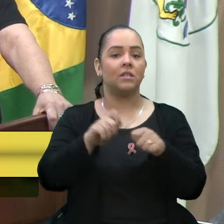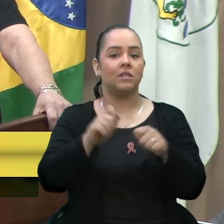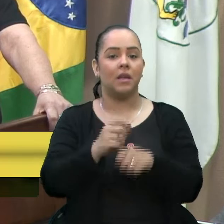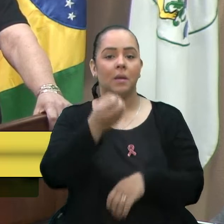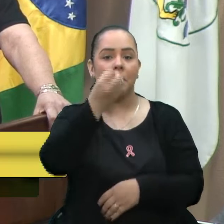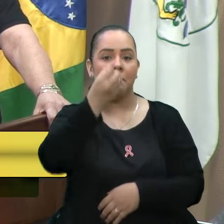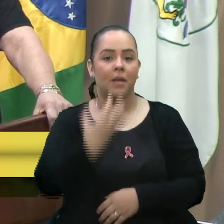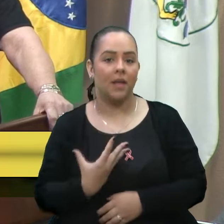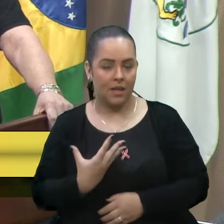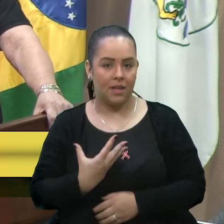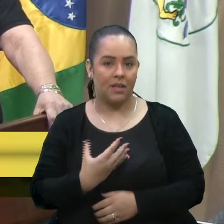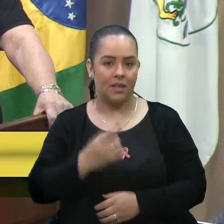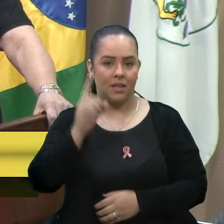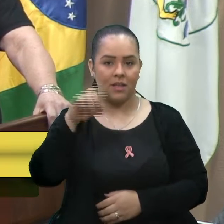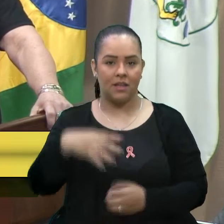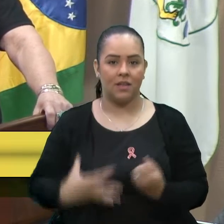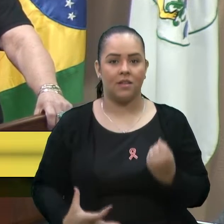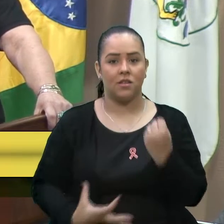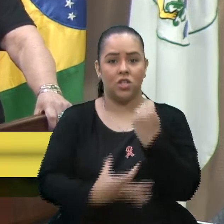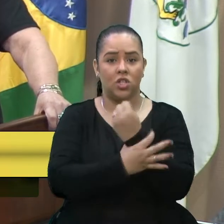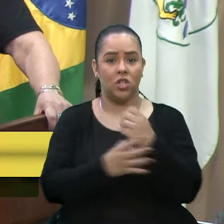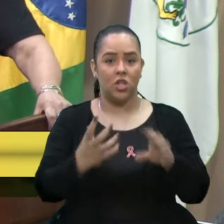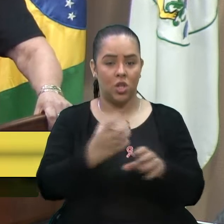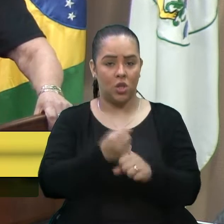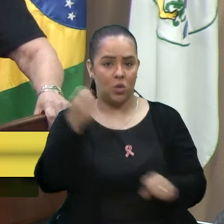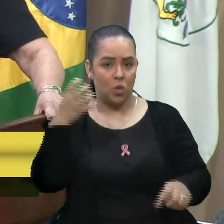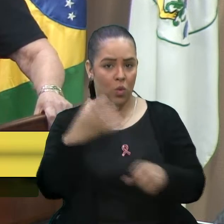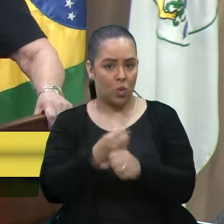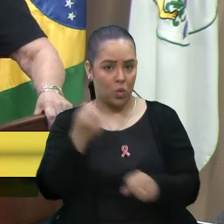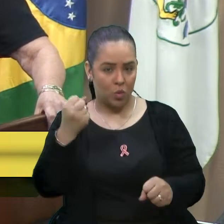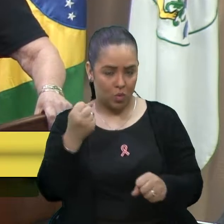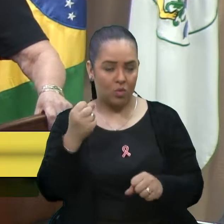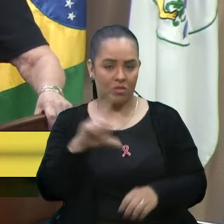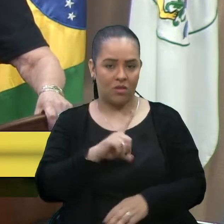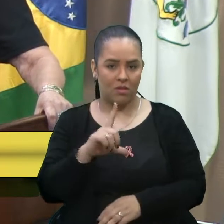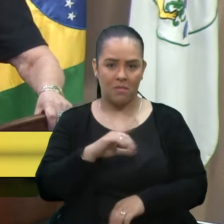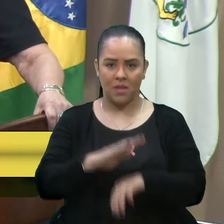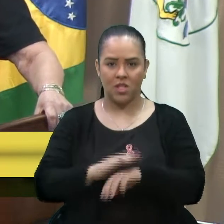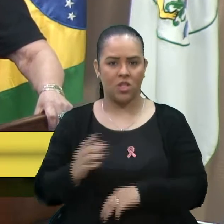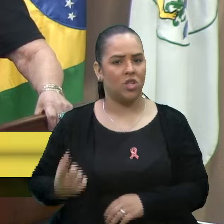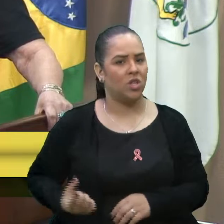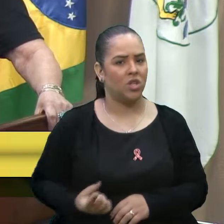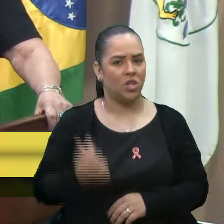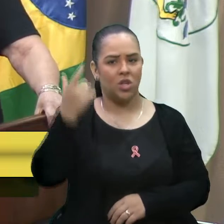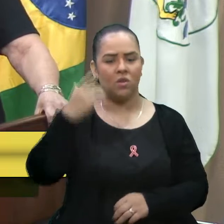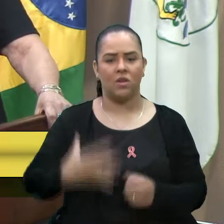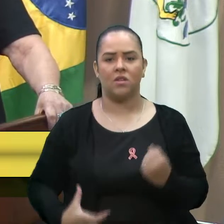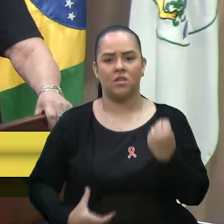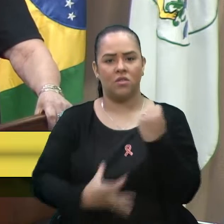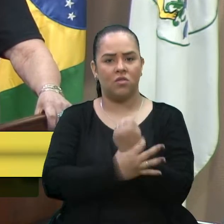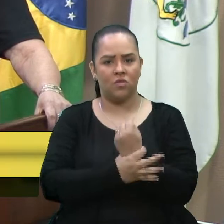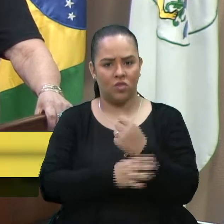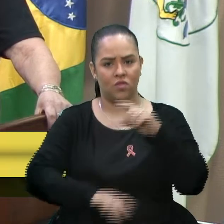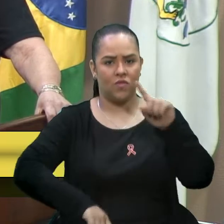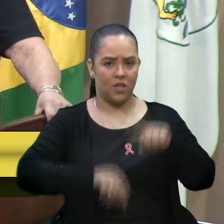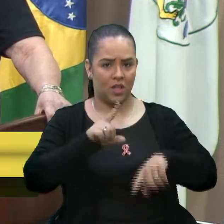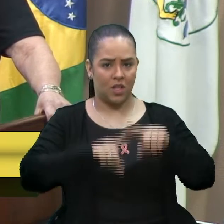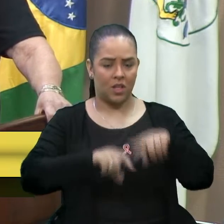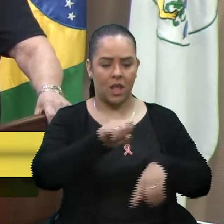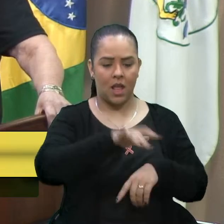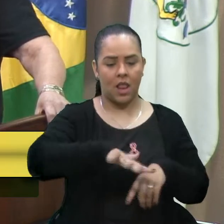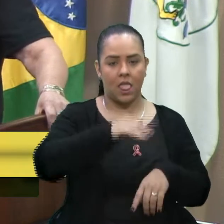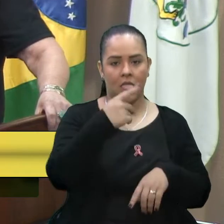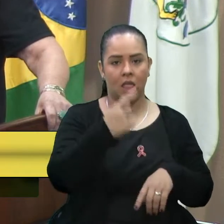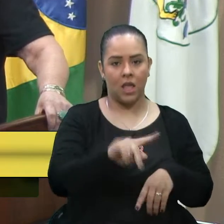bem, que é garantir lucro, processar os seus produtos, garantir a prestação de serviços nas suas áreas.